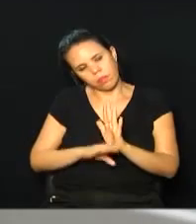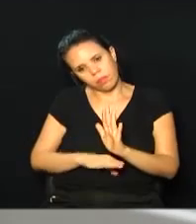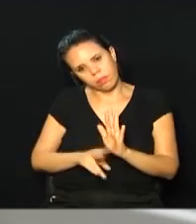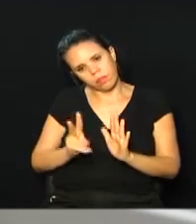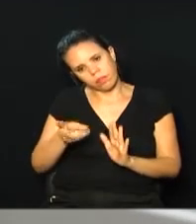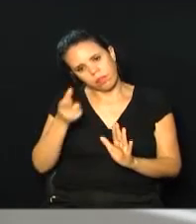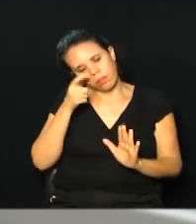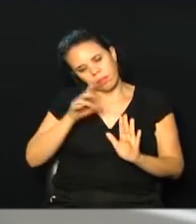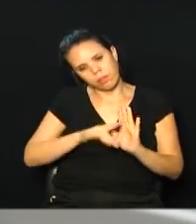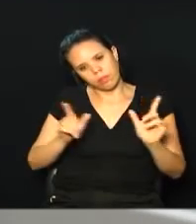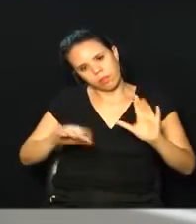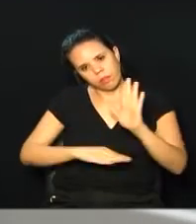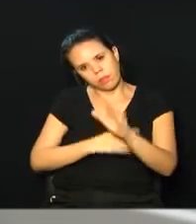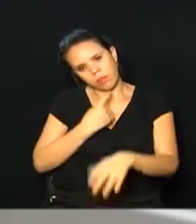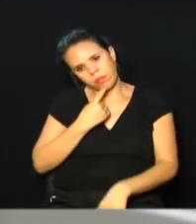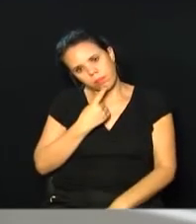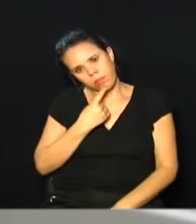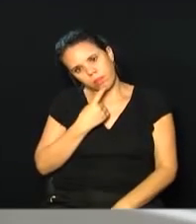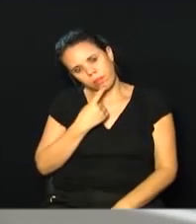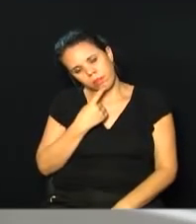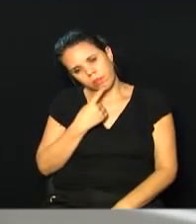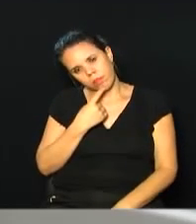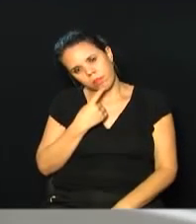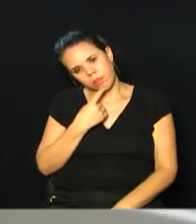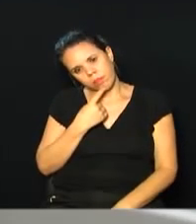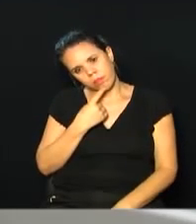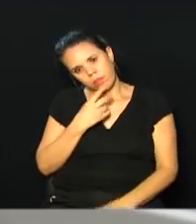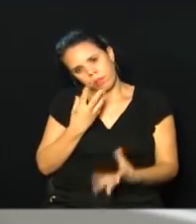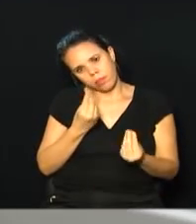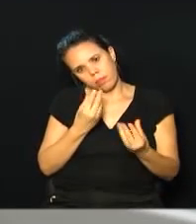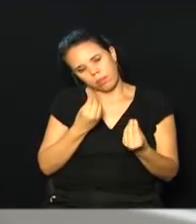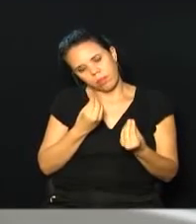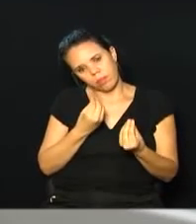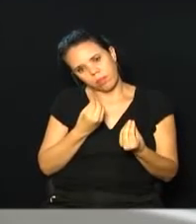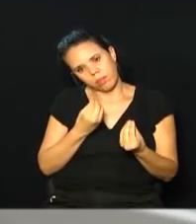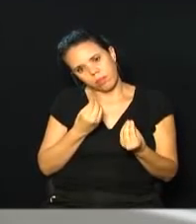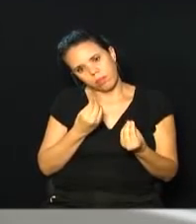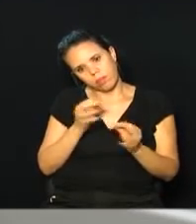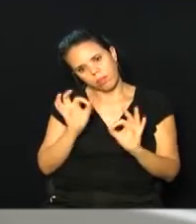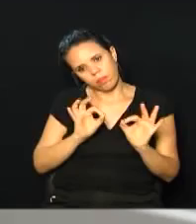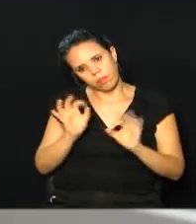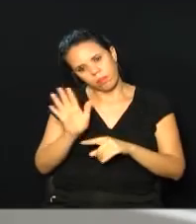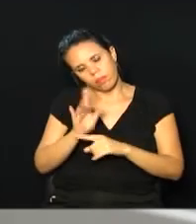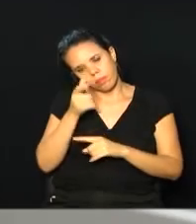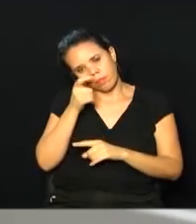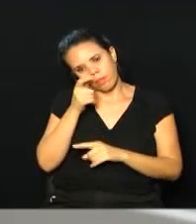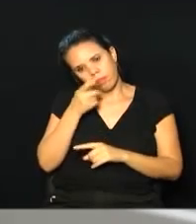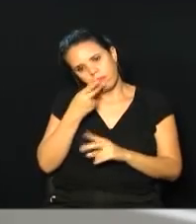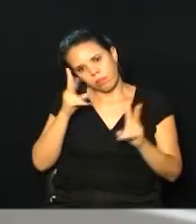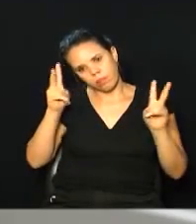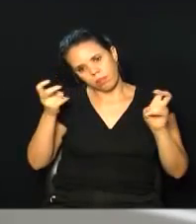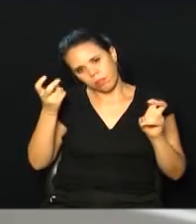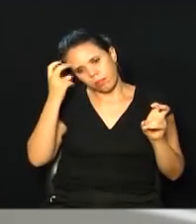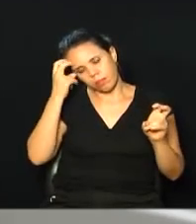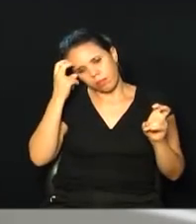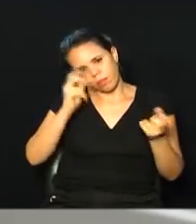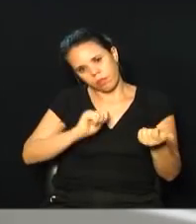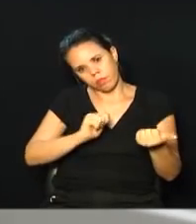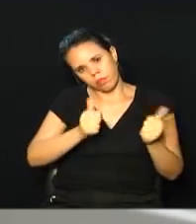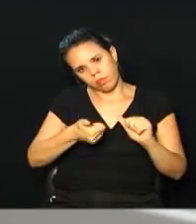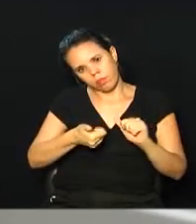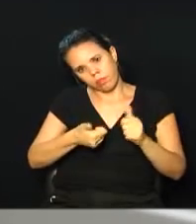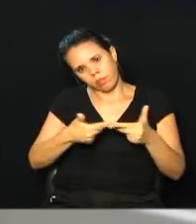Continue na programação da TV Câmara Campinas com várias editorias. A gente lembra que aqui você pode falar sobre cultura,